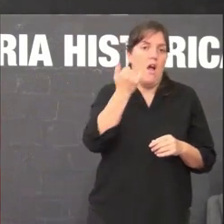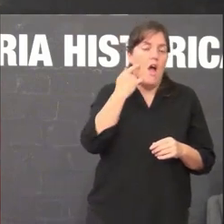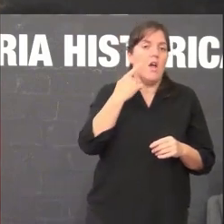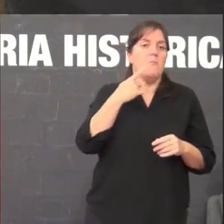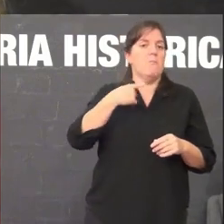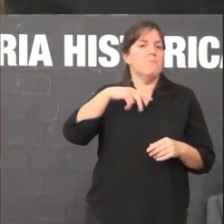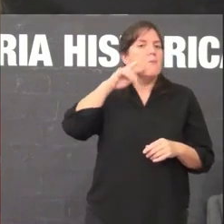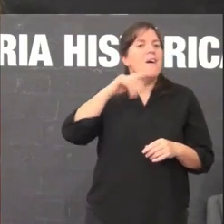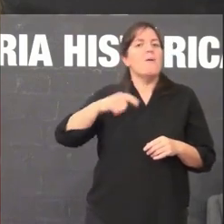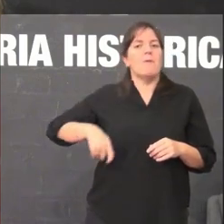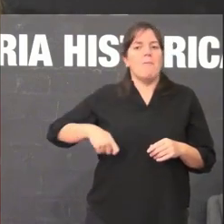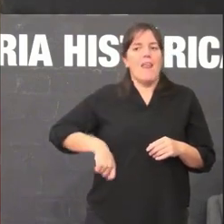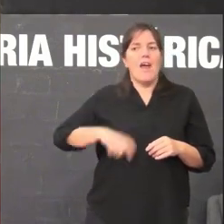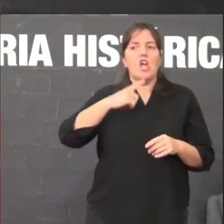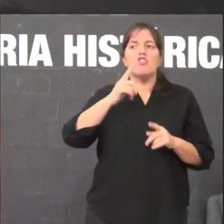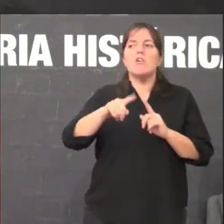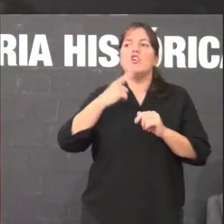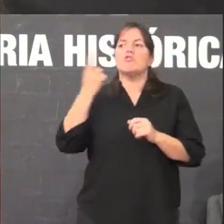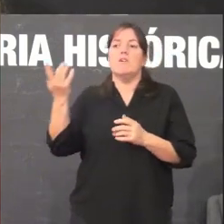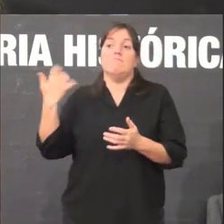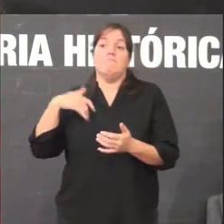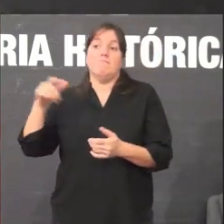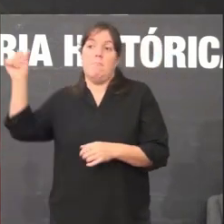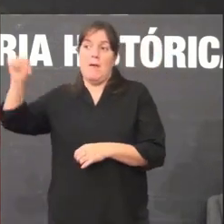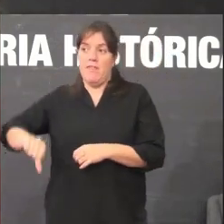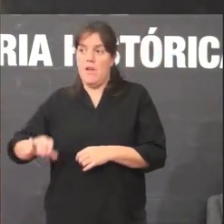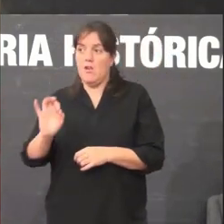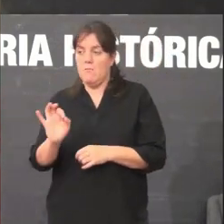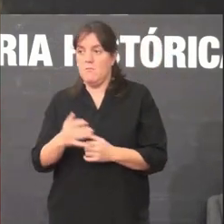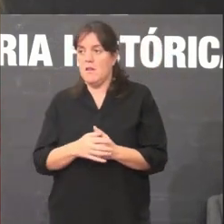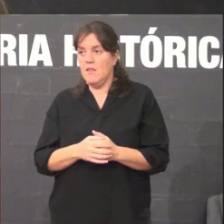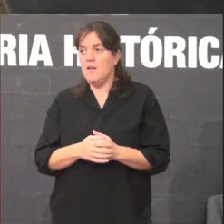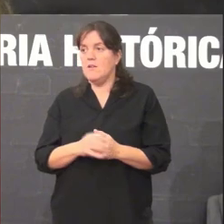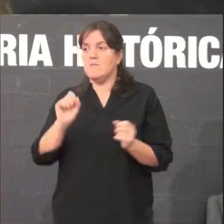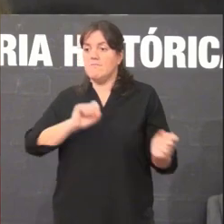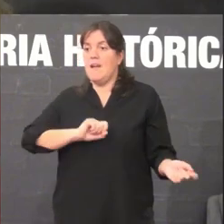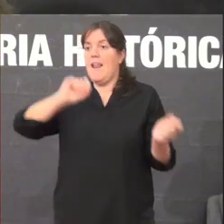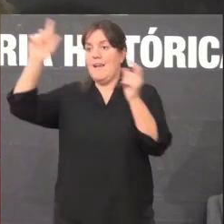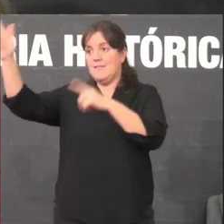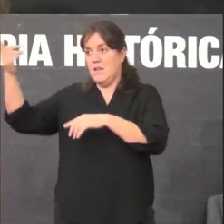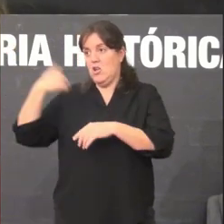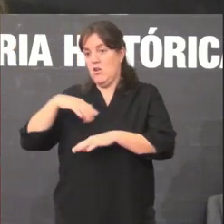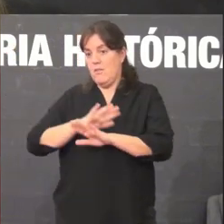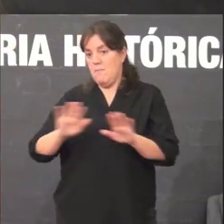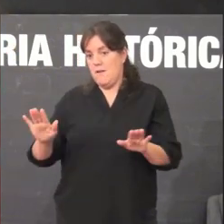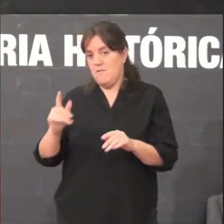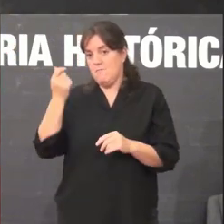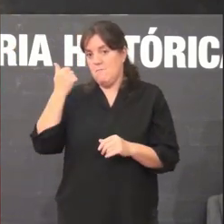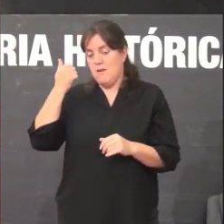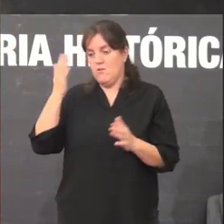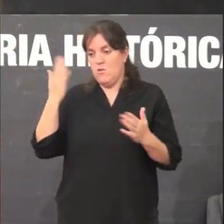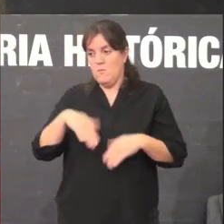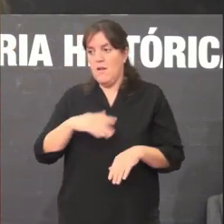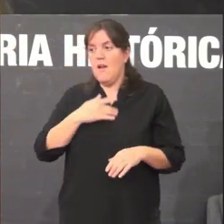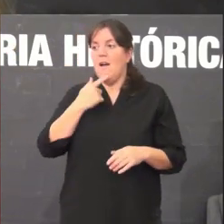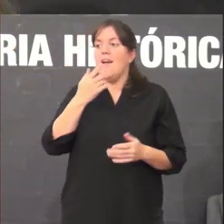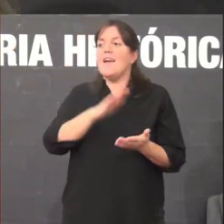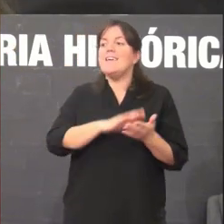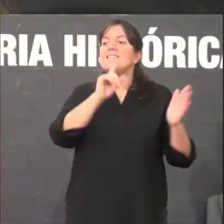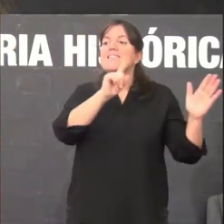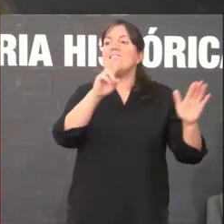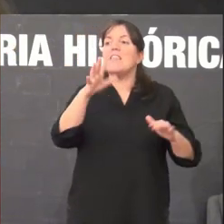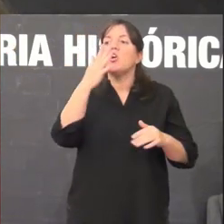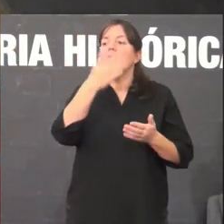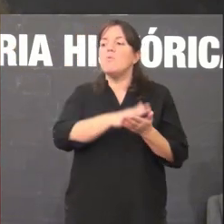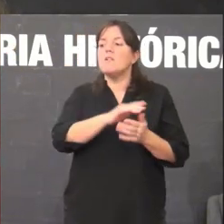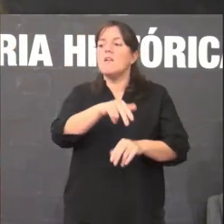vencidos, aqueles que estavam condenados à morte civil. Em 1975, a morte de Franco não significou o fim